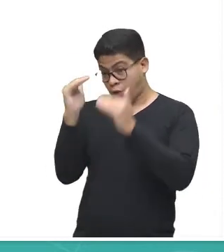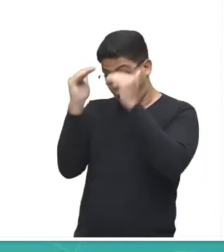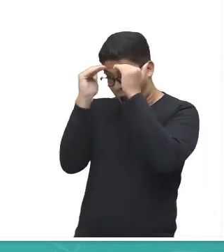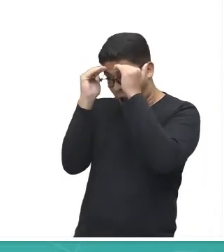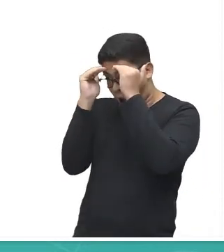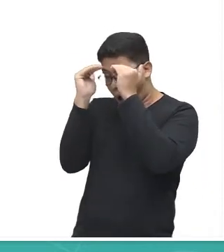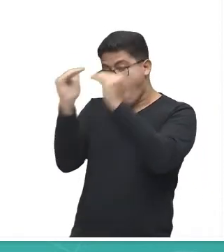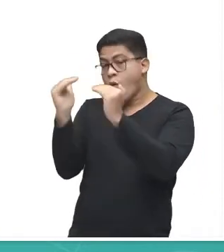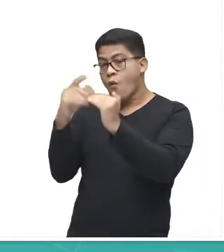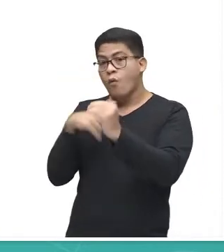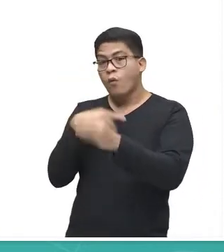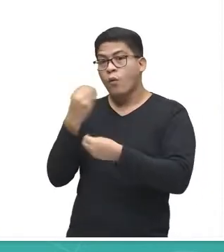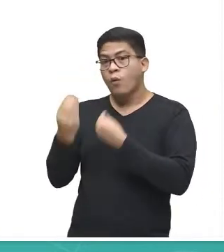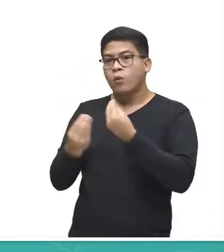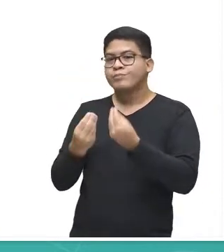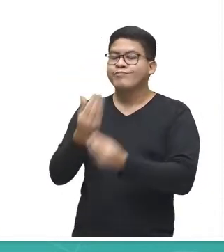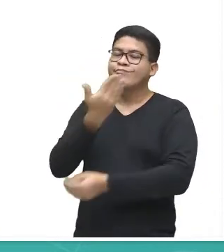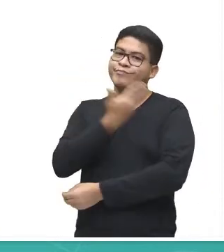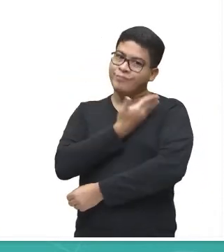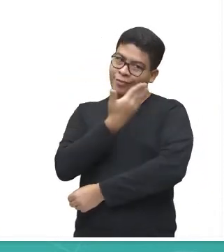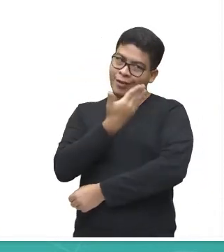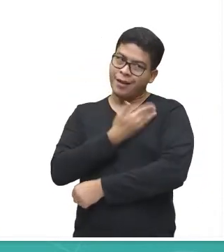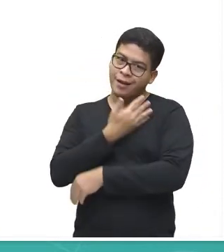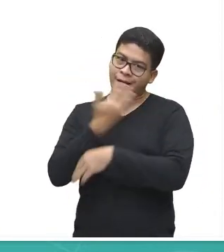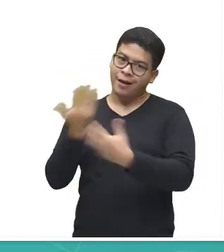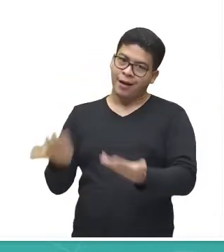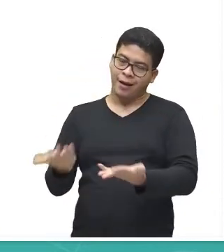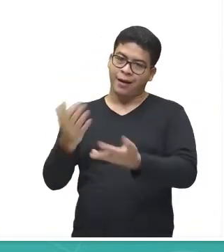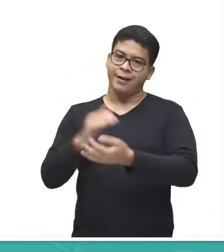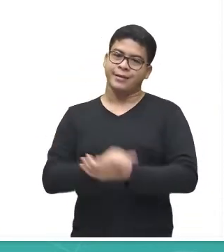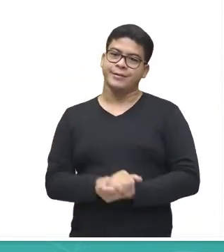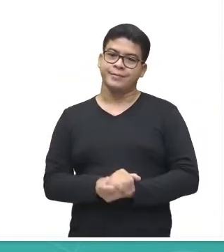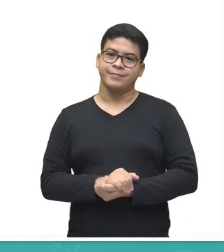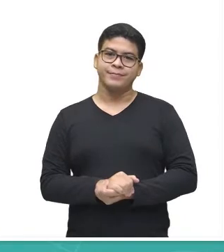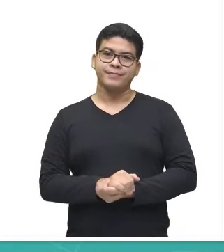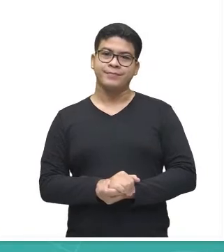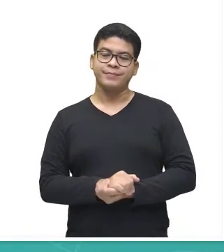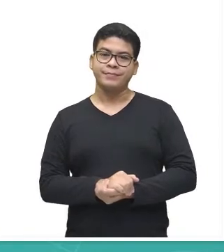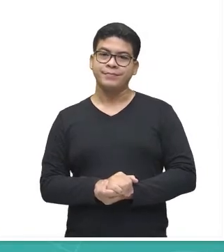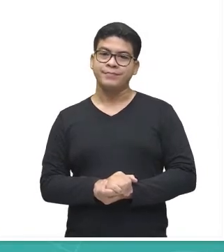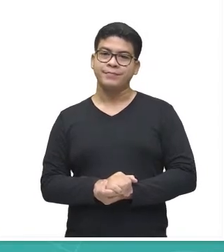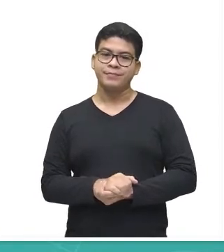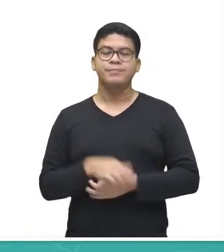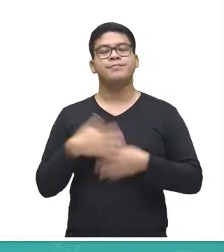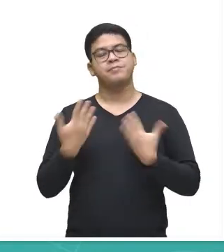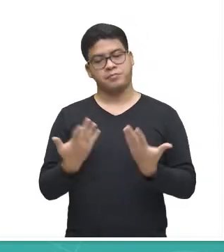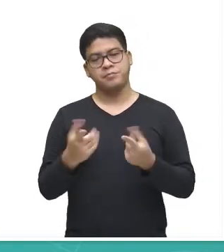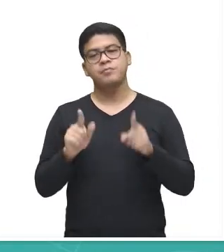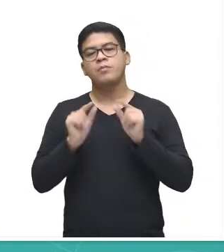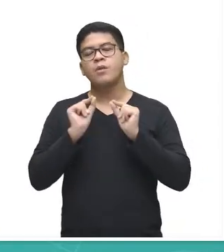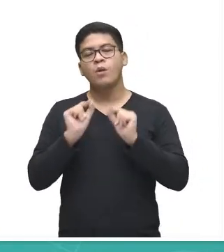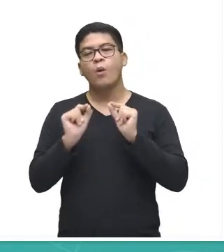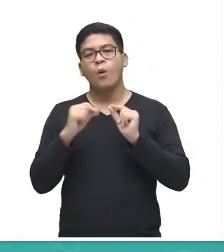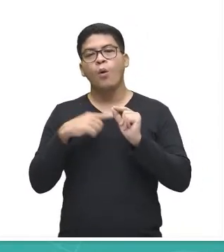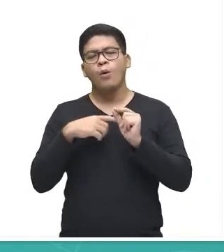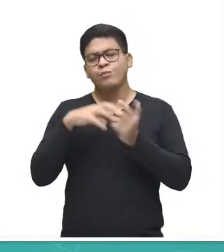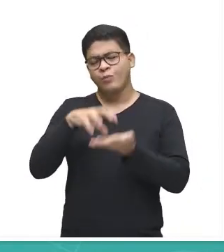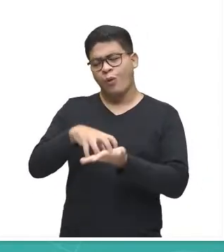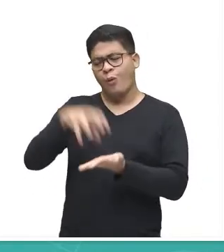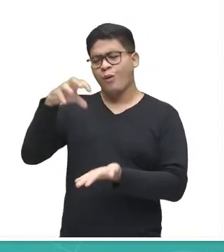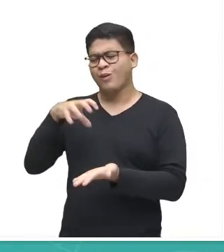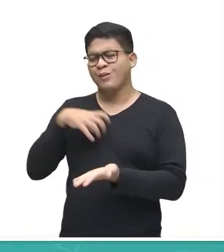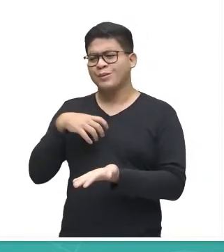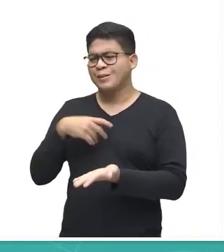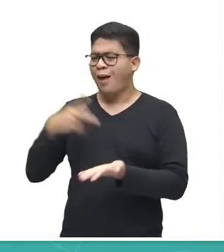a ter mais como referência os seus amigos, os seus coleguinhas, os seus colegas, né? Muito bem. Para eles, o adulto, ele nunca vai estar